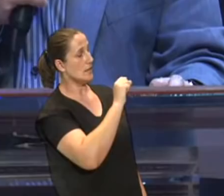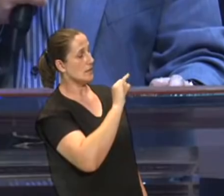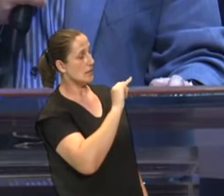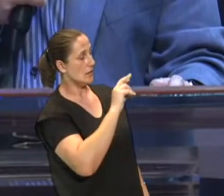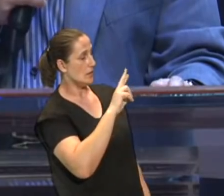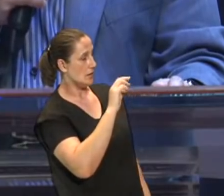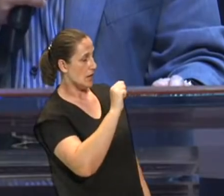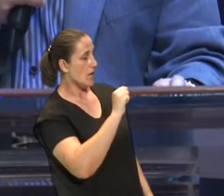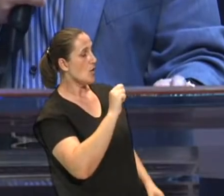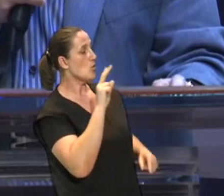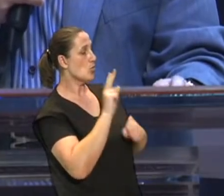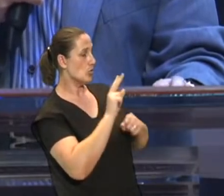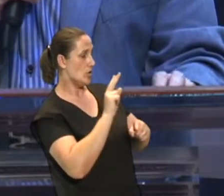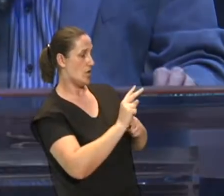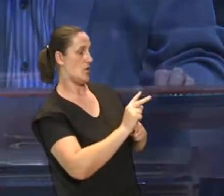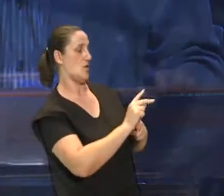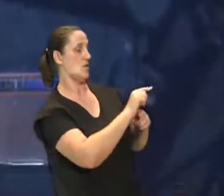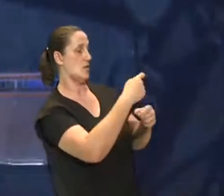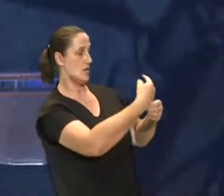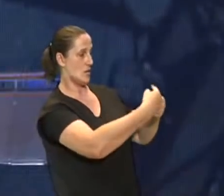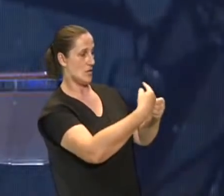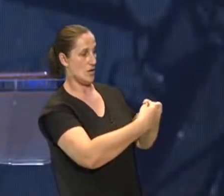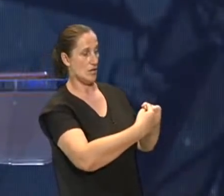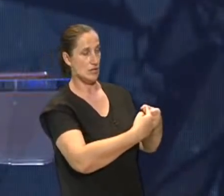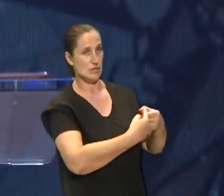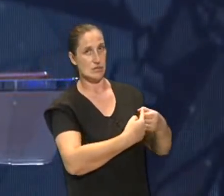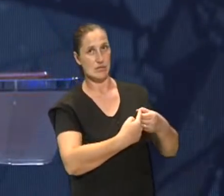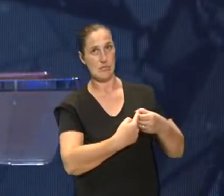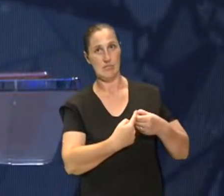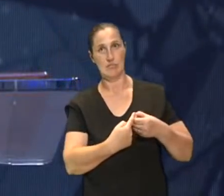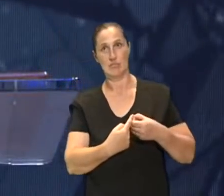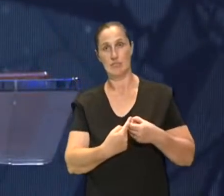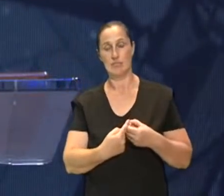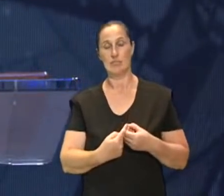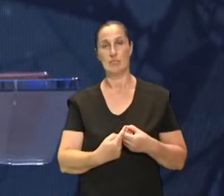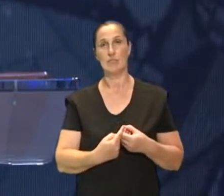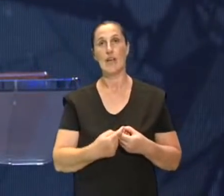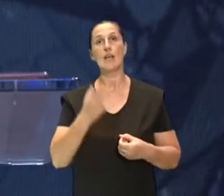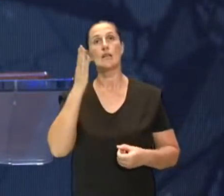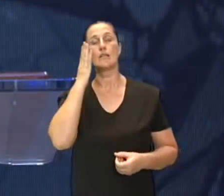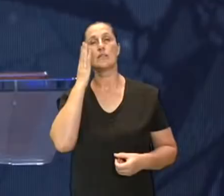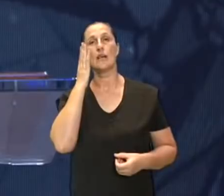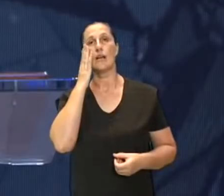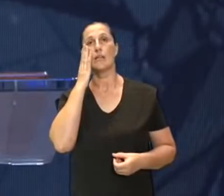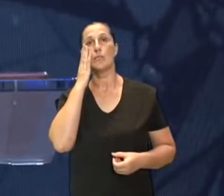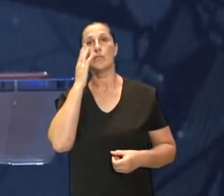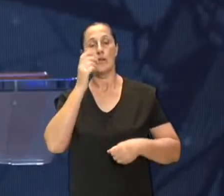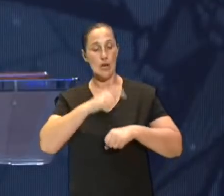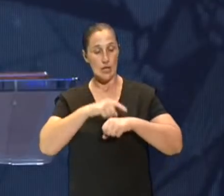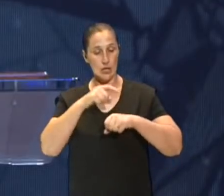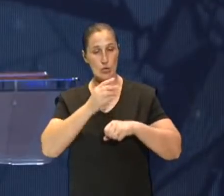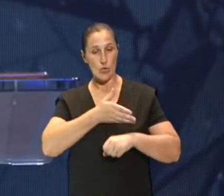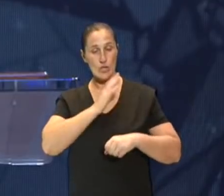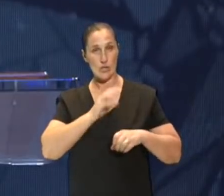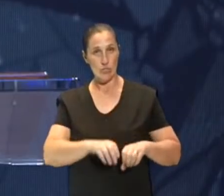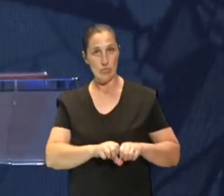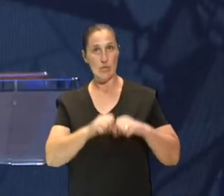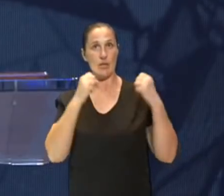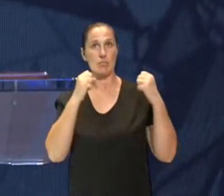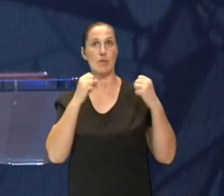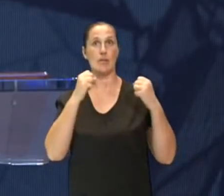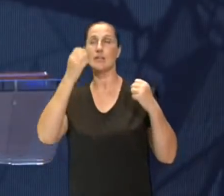esta cidade. E eu acho tremendo isso, porque quando o nosso coração se quebranta na presença de